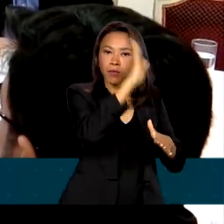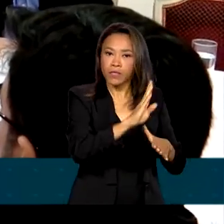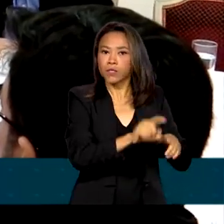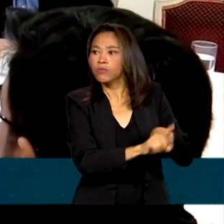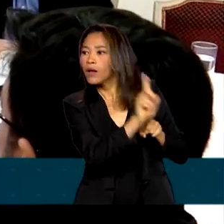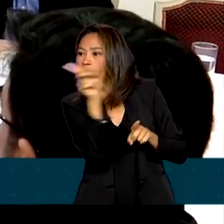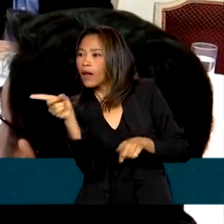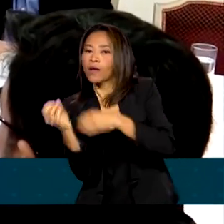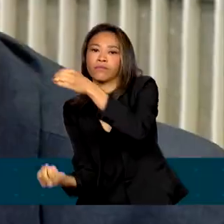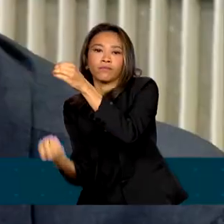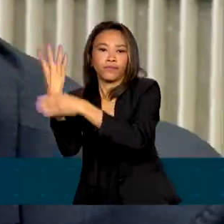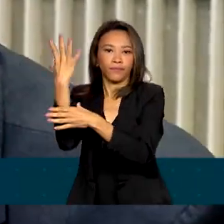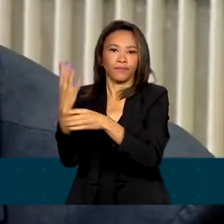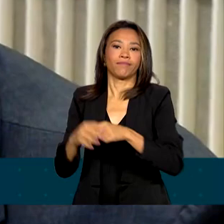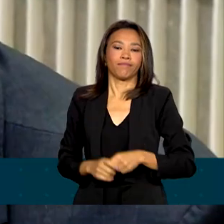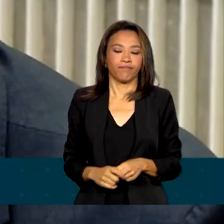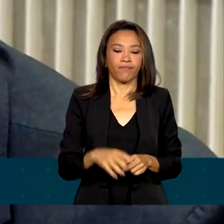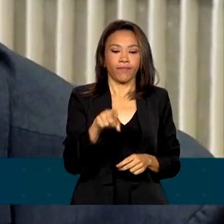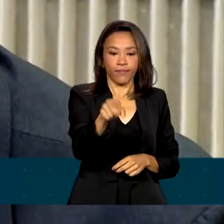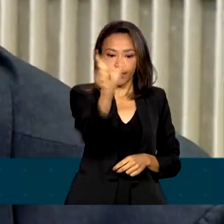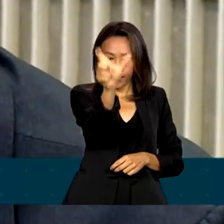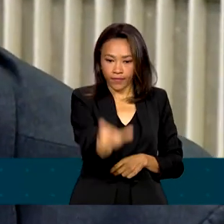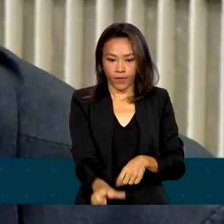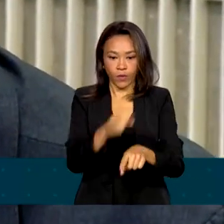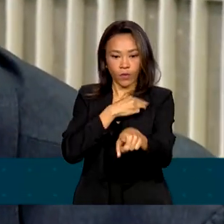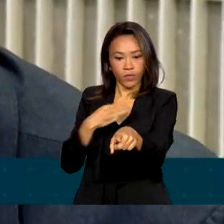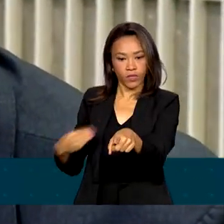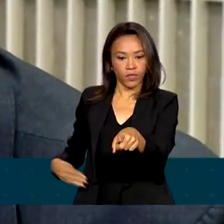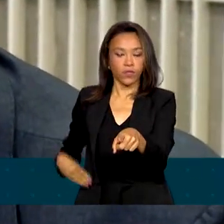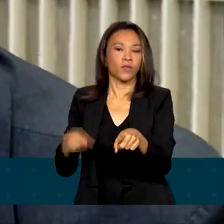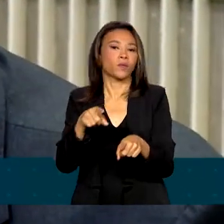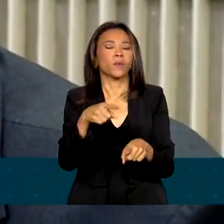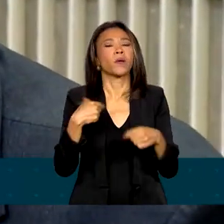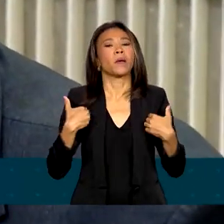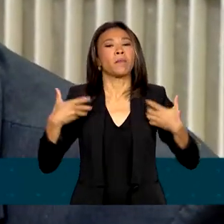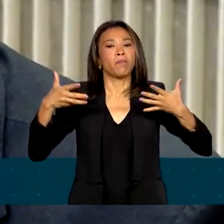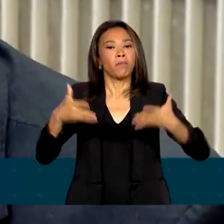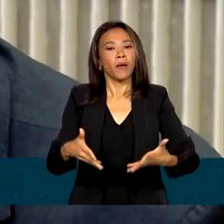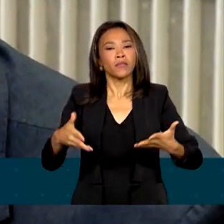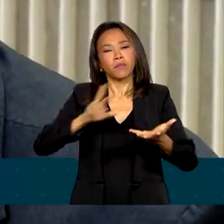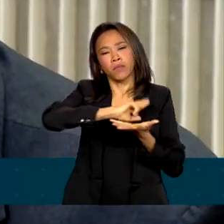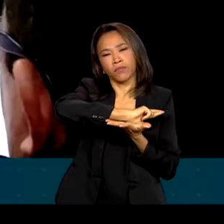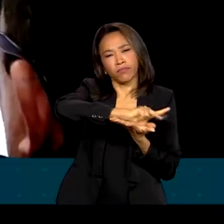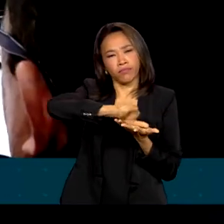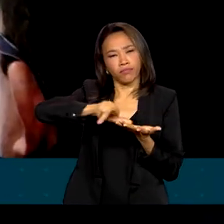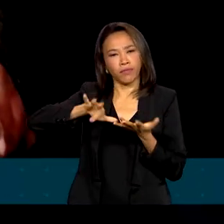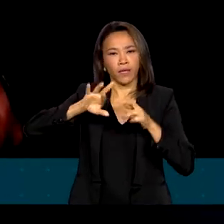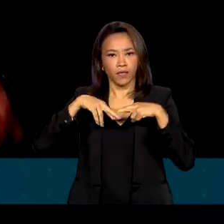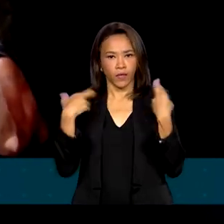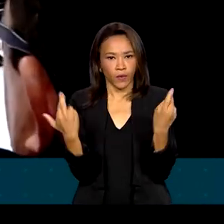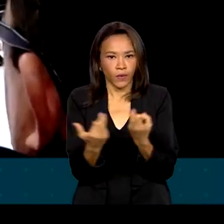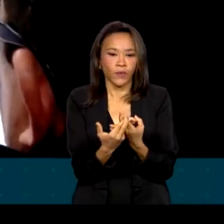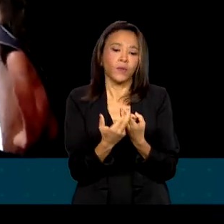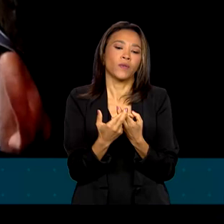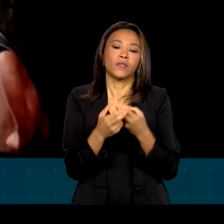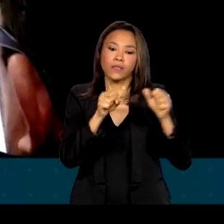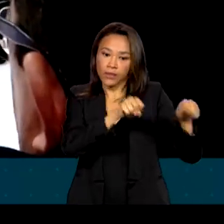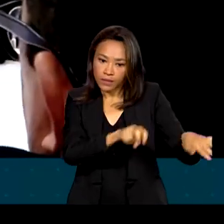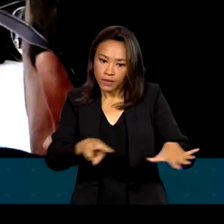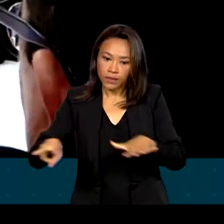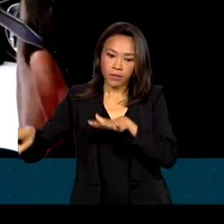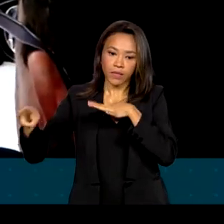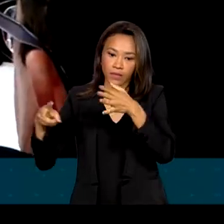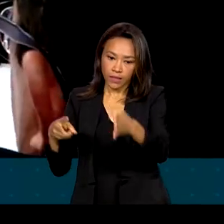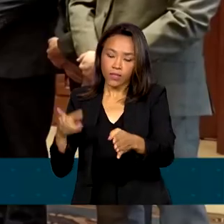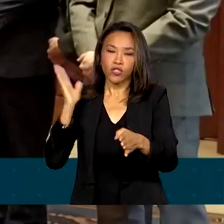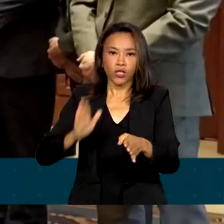Pequim, o ministro da Agricultura e Pecuária, Carlos Fávaro, participa de uma série de reuniões e eventos durante a semana. Ele